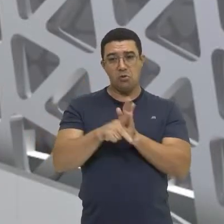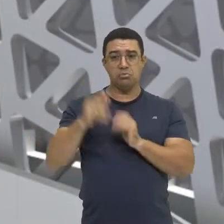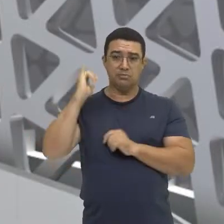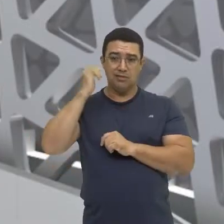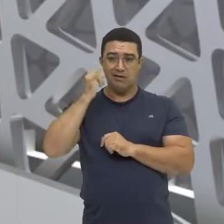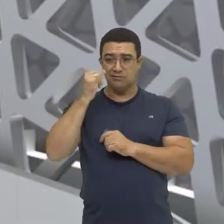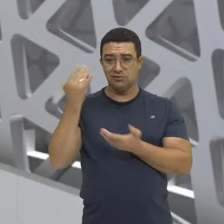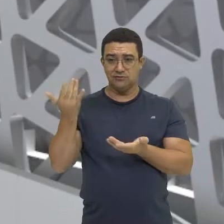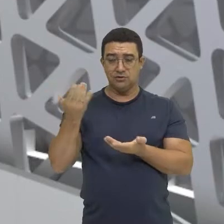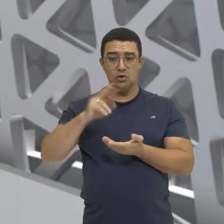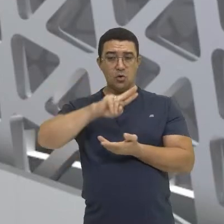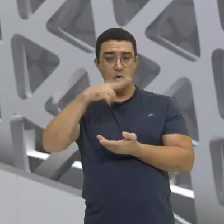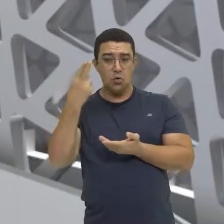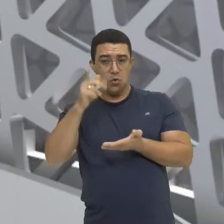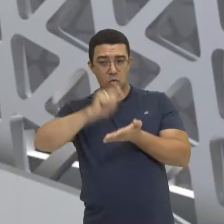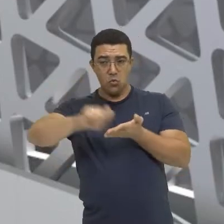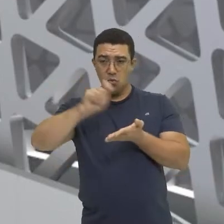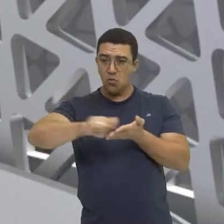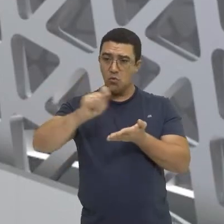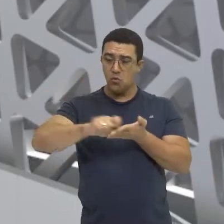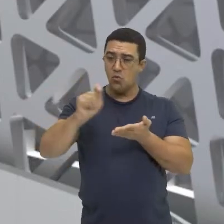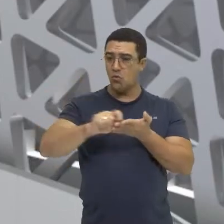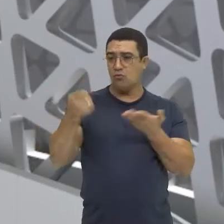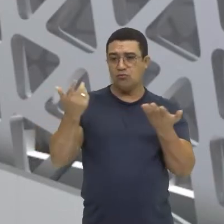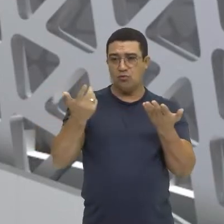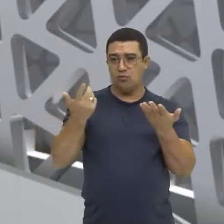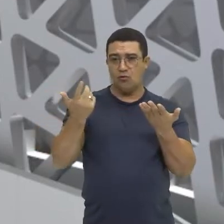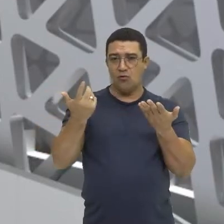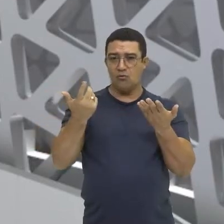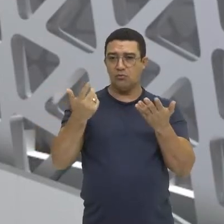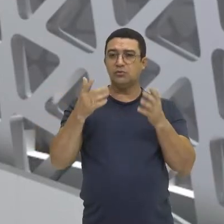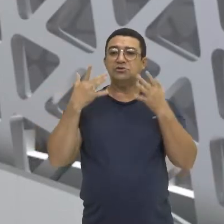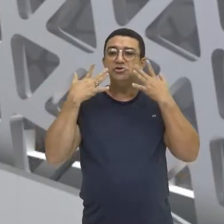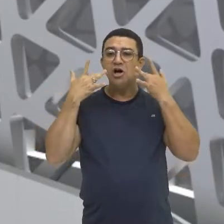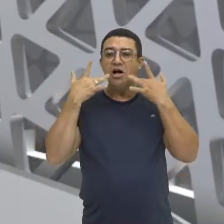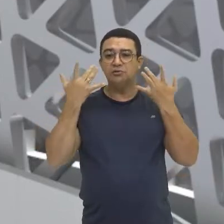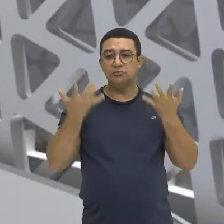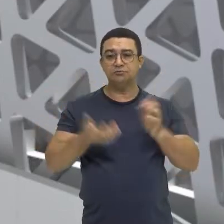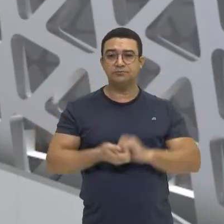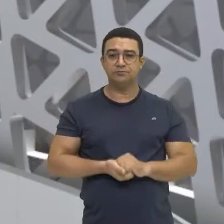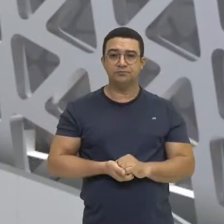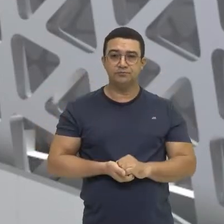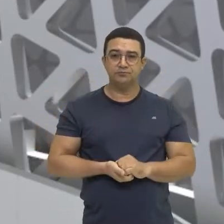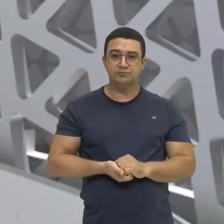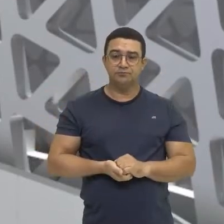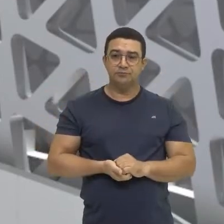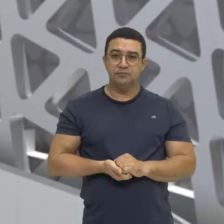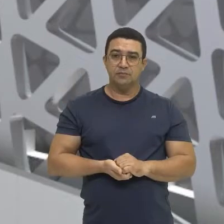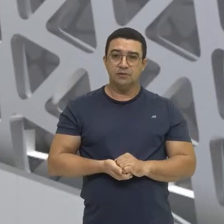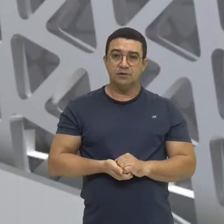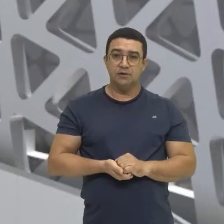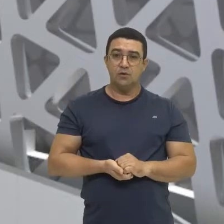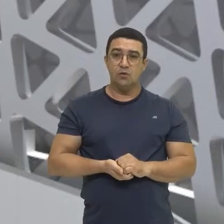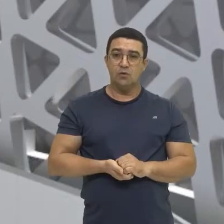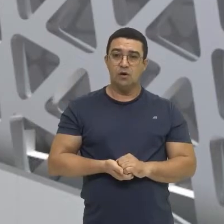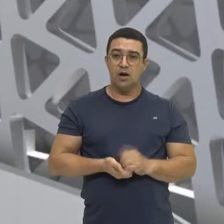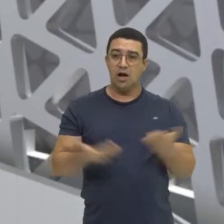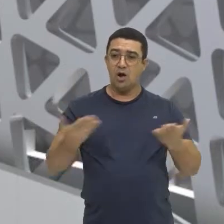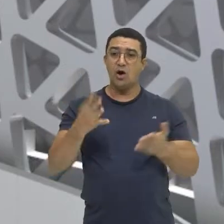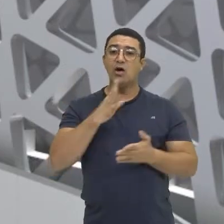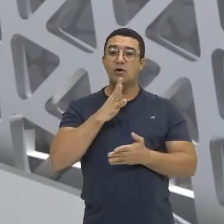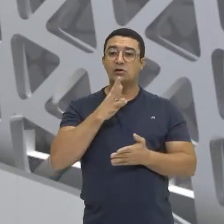apenas, ou ele é escrito em forma de atos, que no caso é do teatro, né? Então, vamos conhecer o que é o